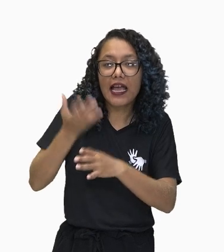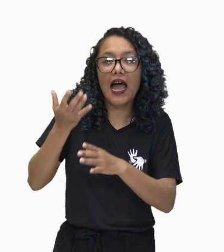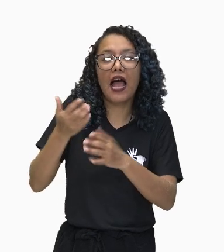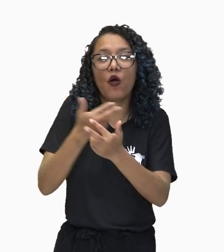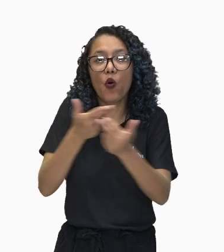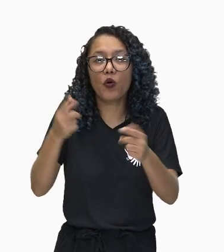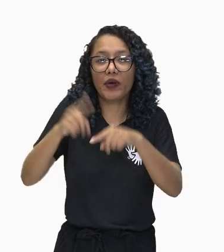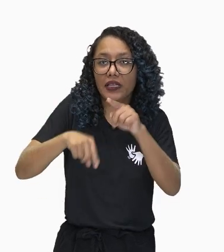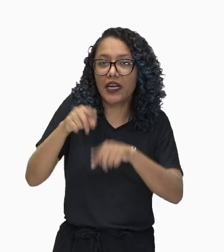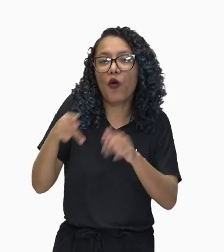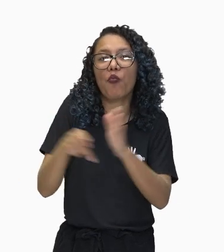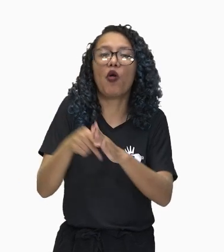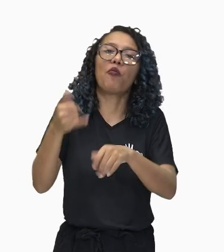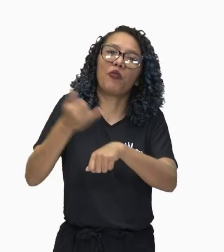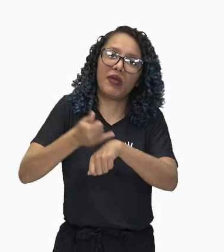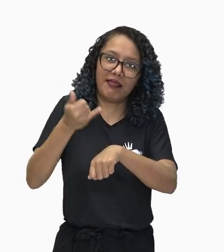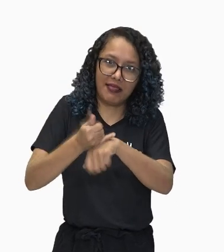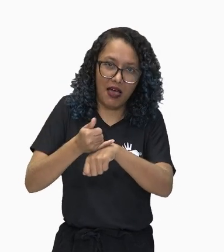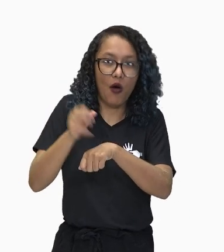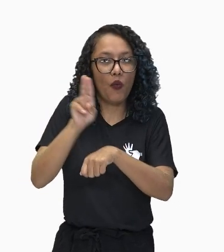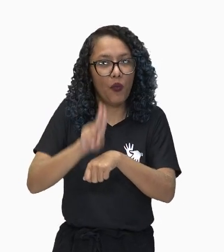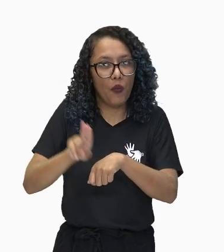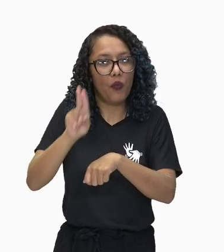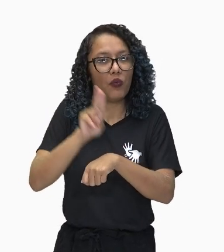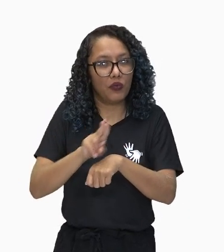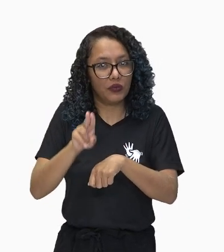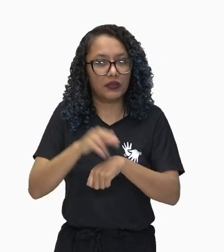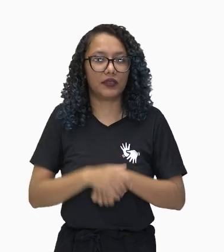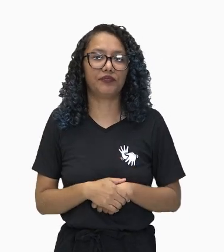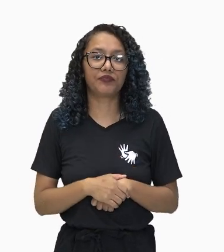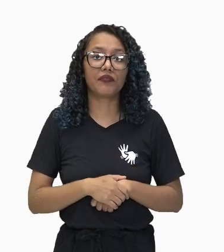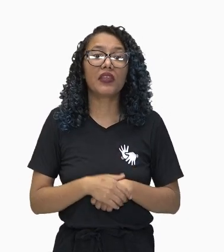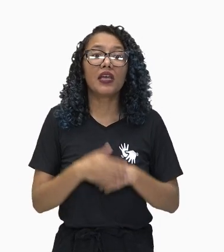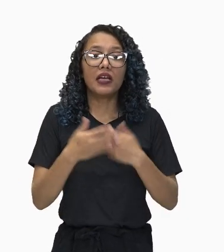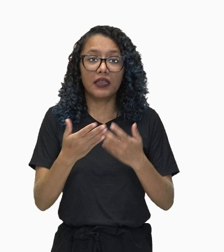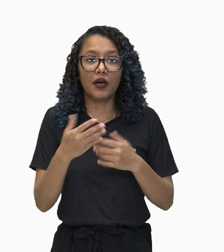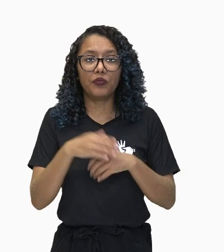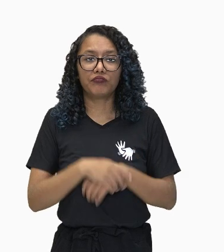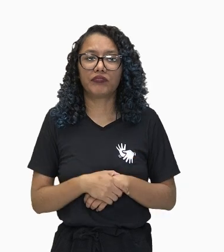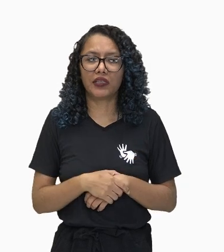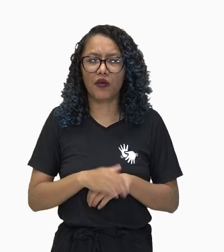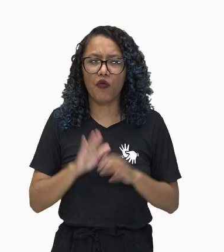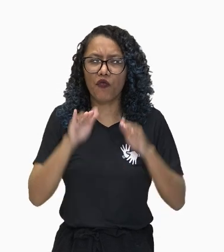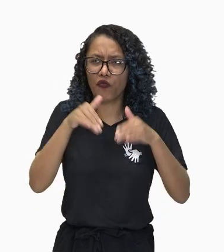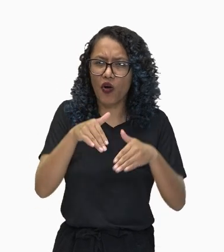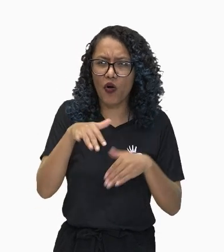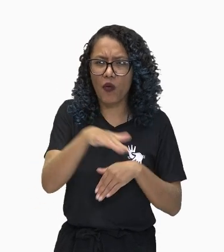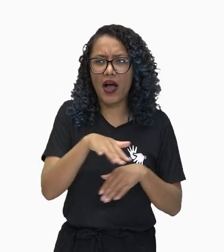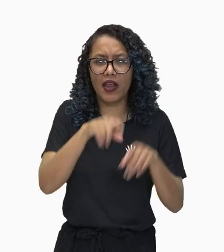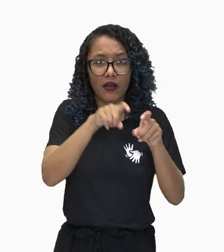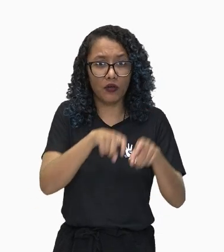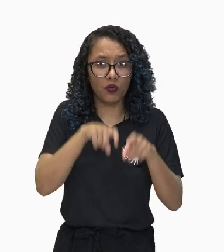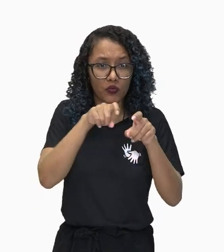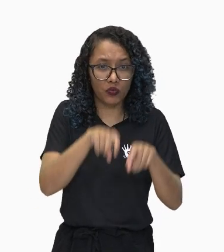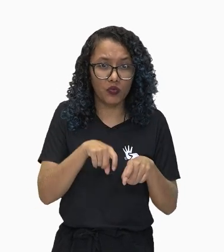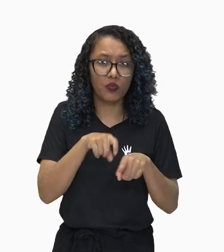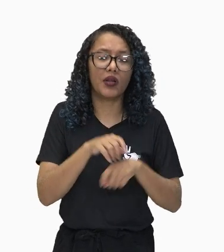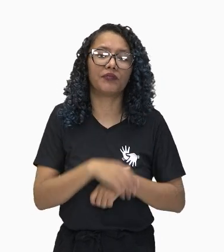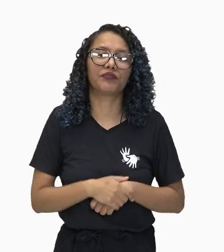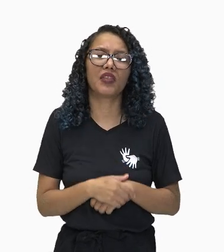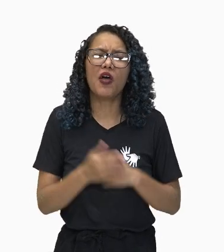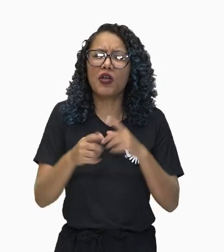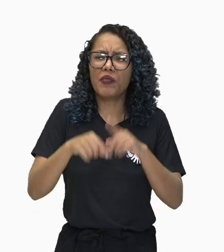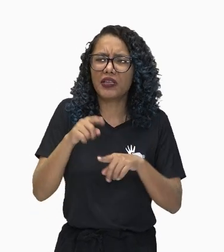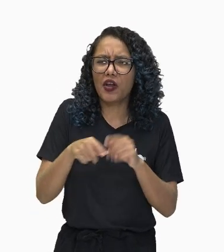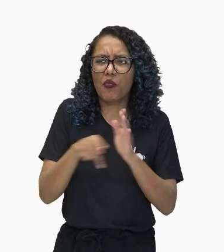na agricultura, aumentando a produção. Os objetos feitos de cobre, bronze e ferro consistem em